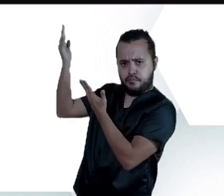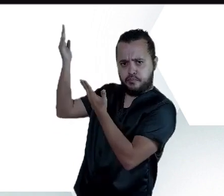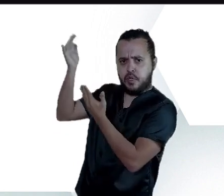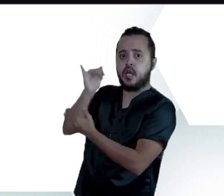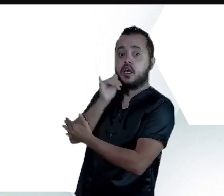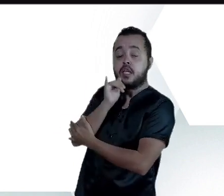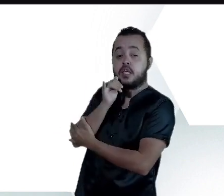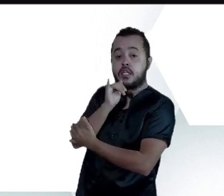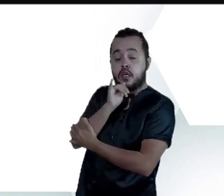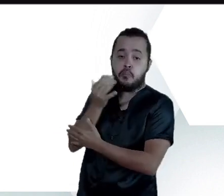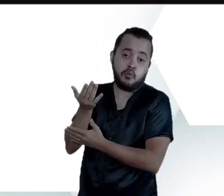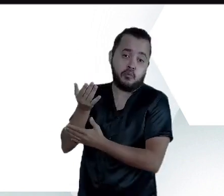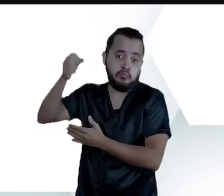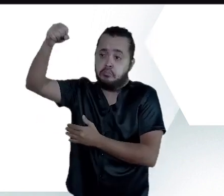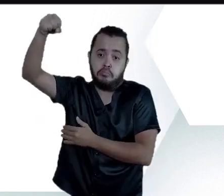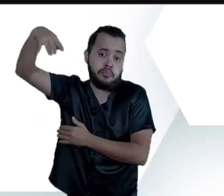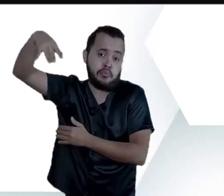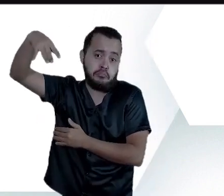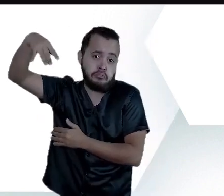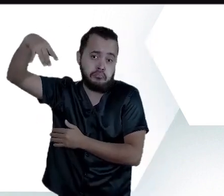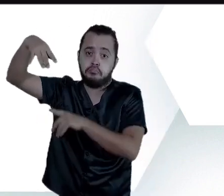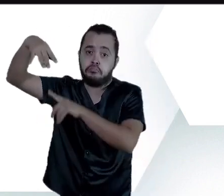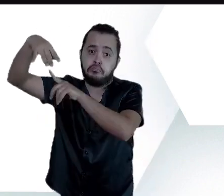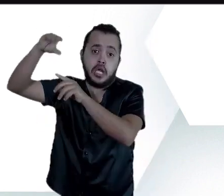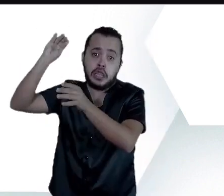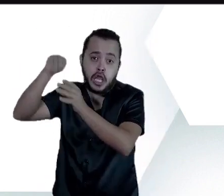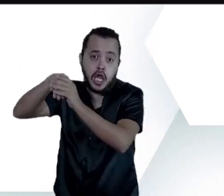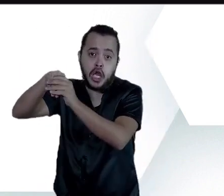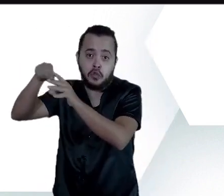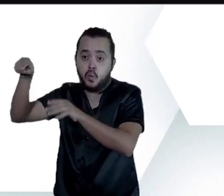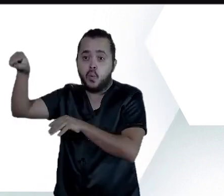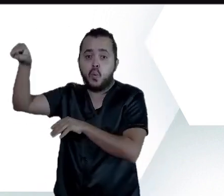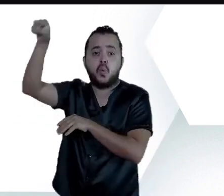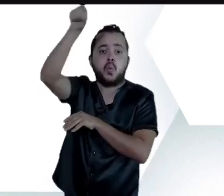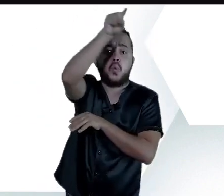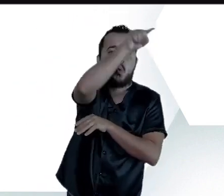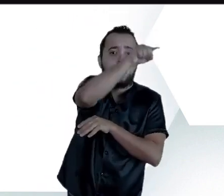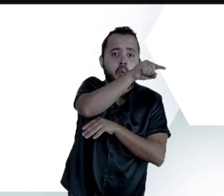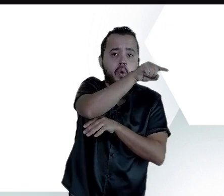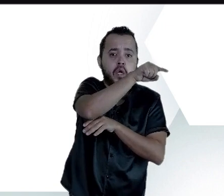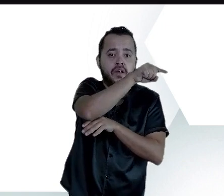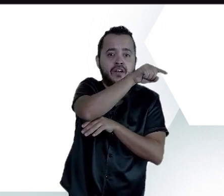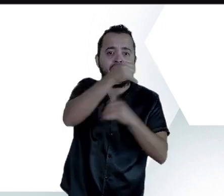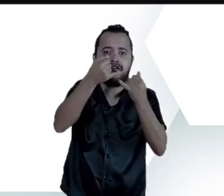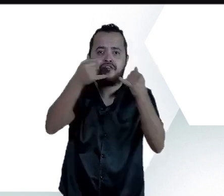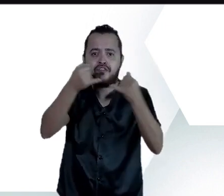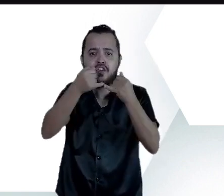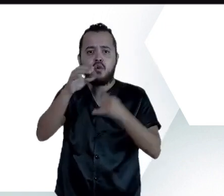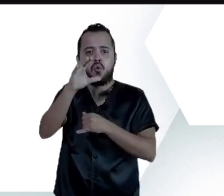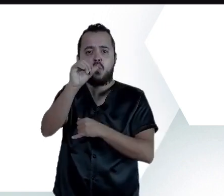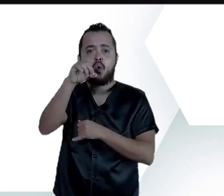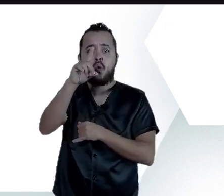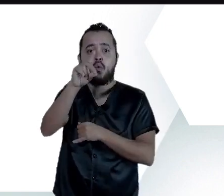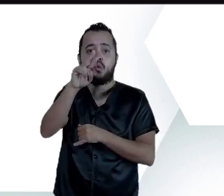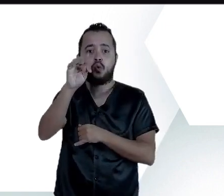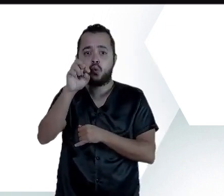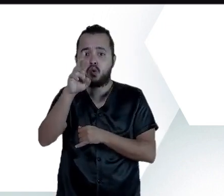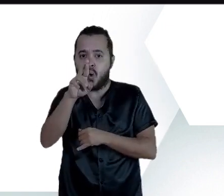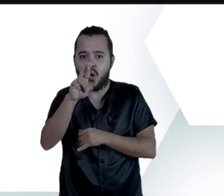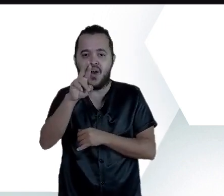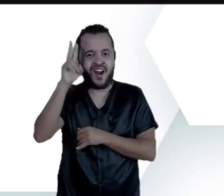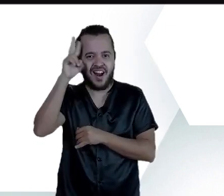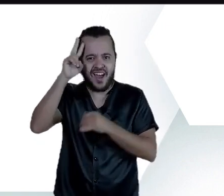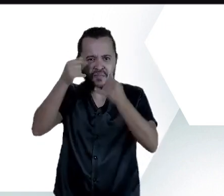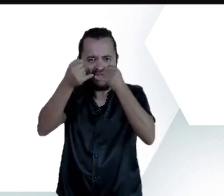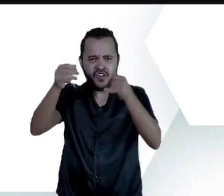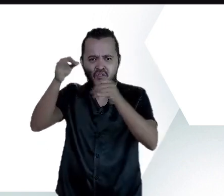exemplo uma lâmpada, dentro do nosso circuito. Precisamos também de condutores elétricos para poder fazer o caminho